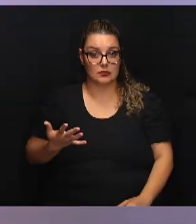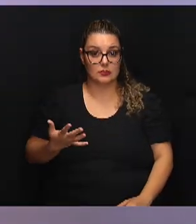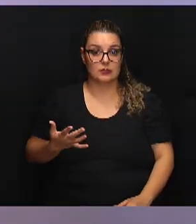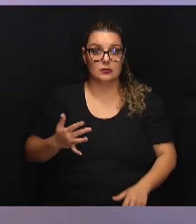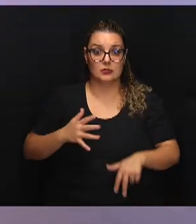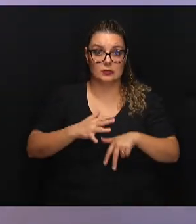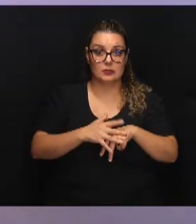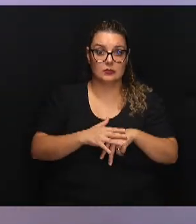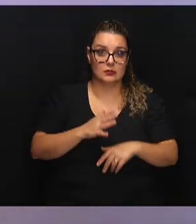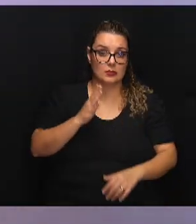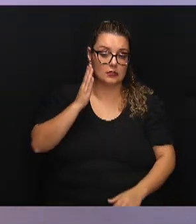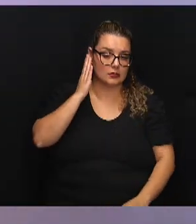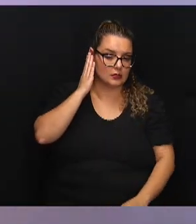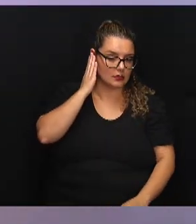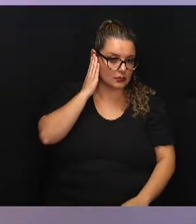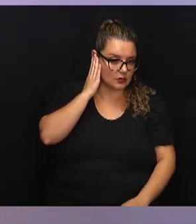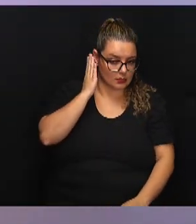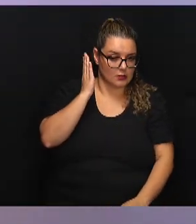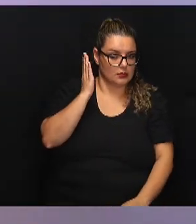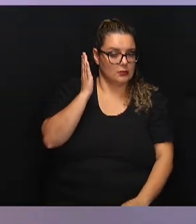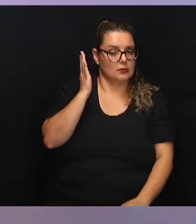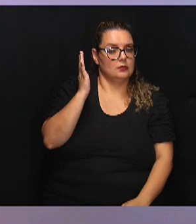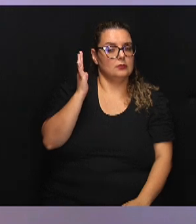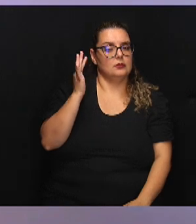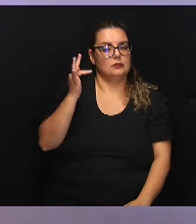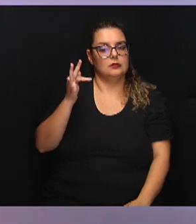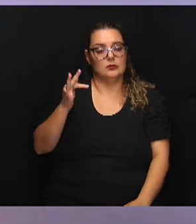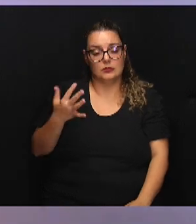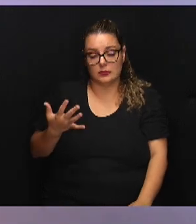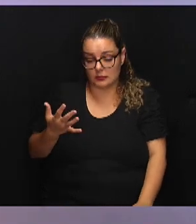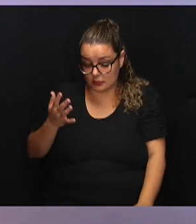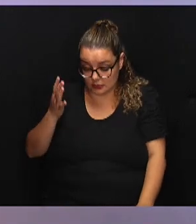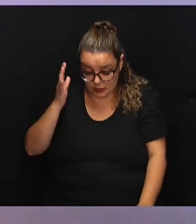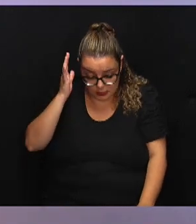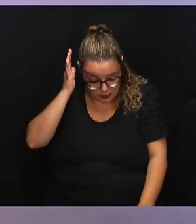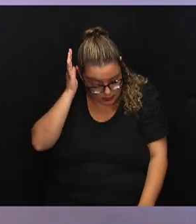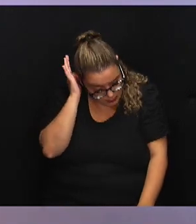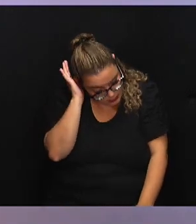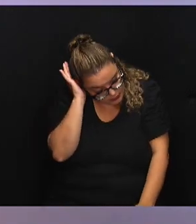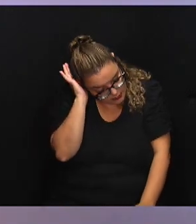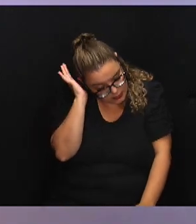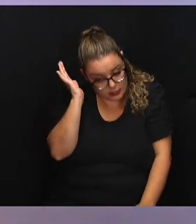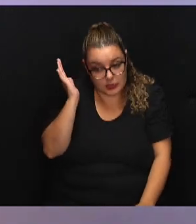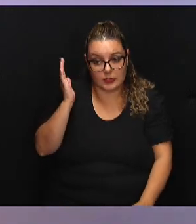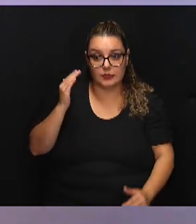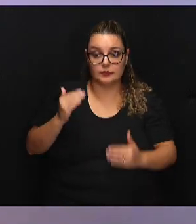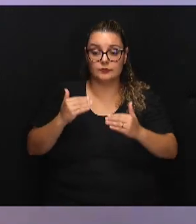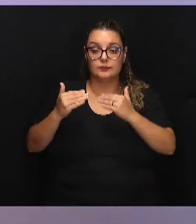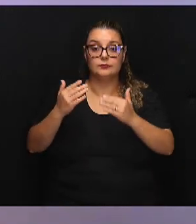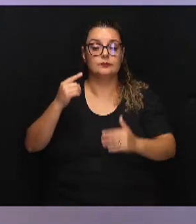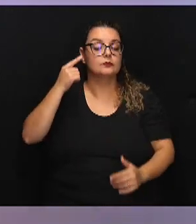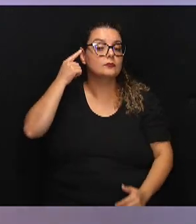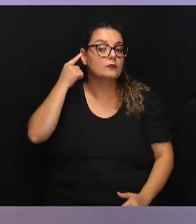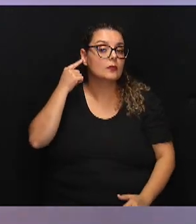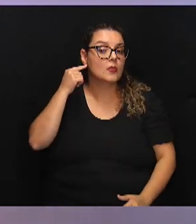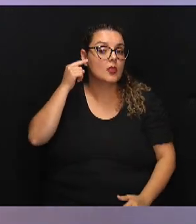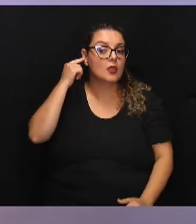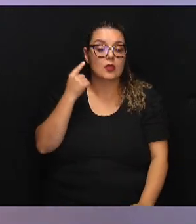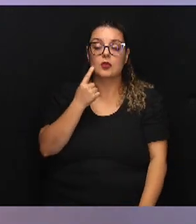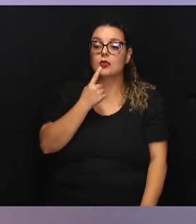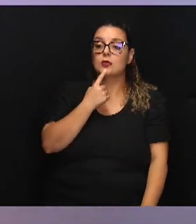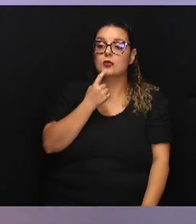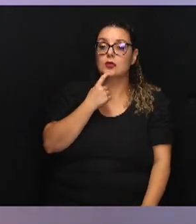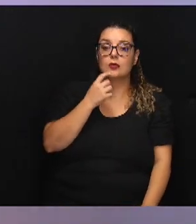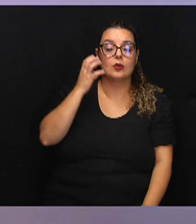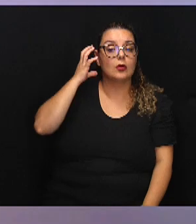reclama só de encostar a cabeça no travesseiro, já sente muita dor, e conforme vai evoluindo, vai ficando avermelhado, começa